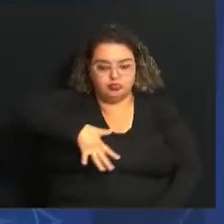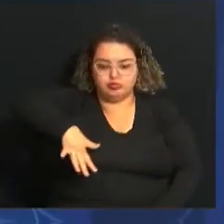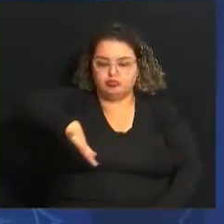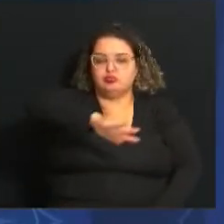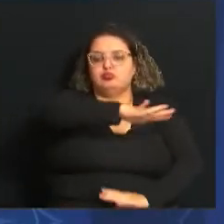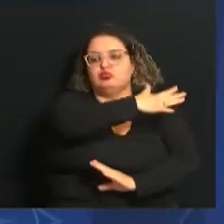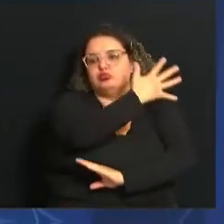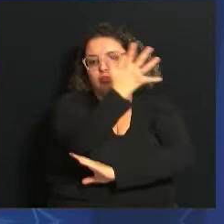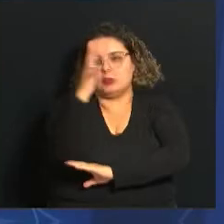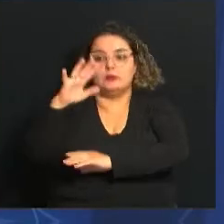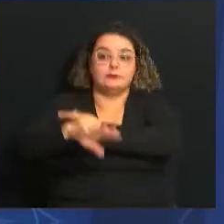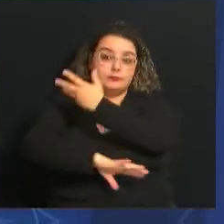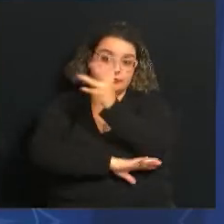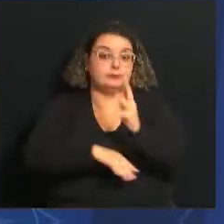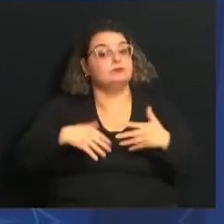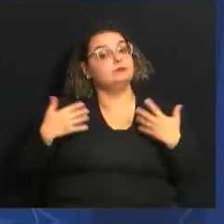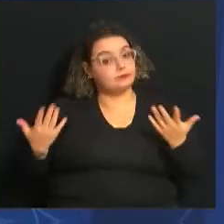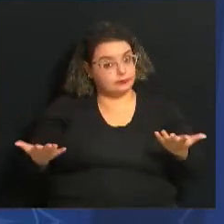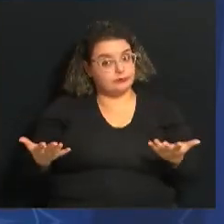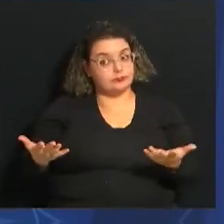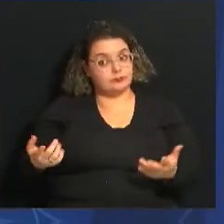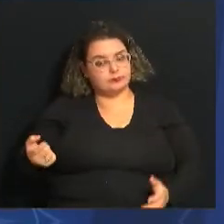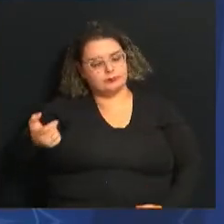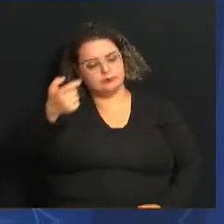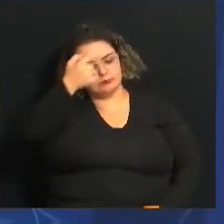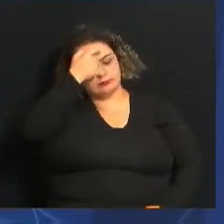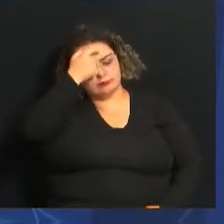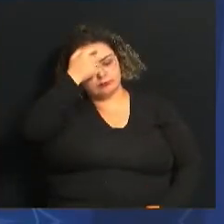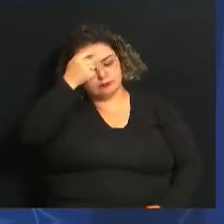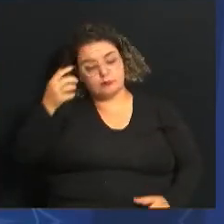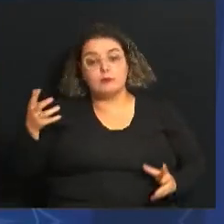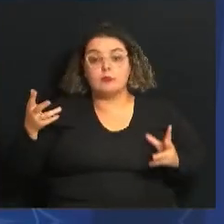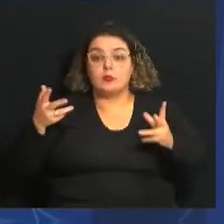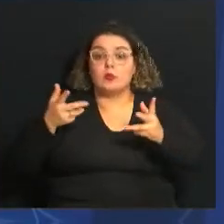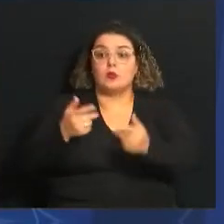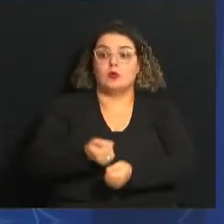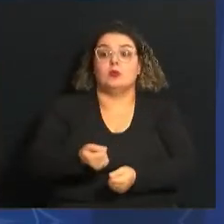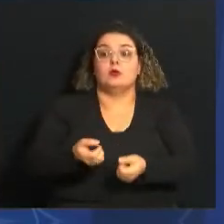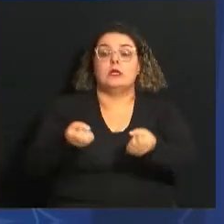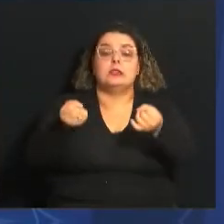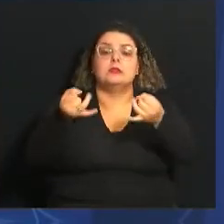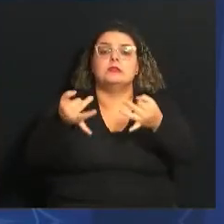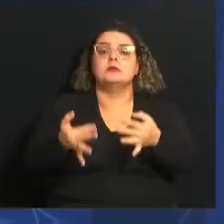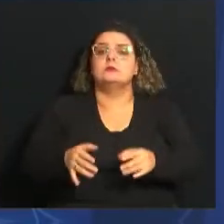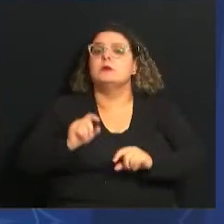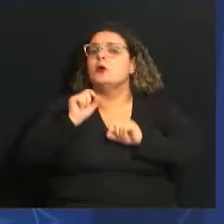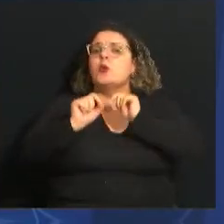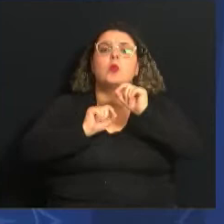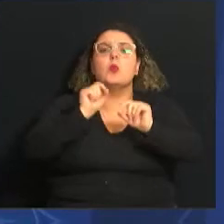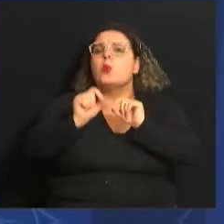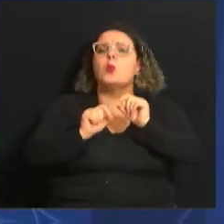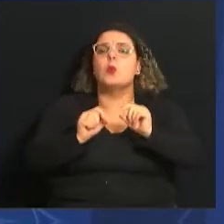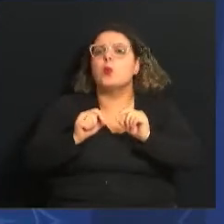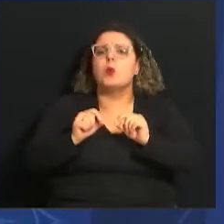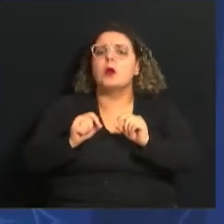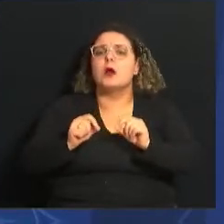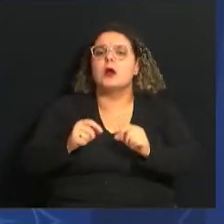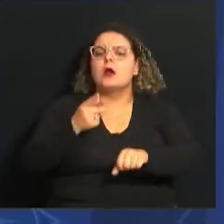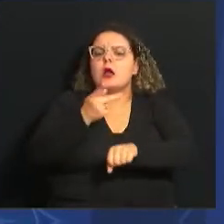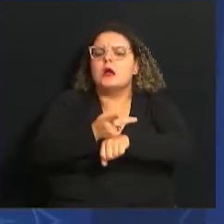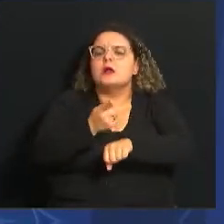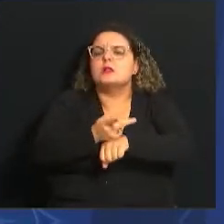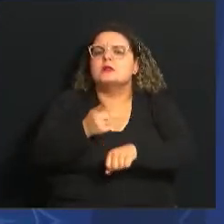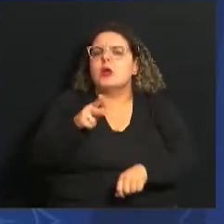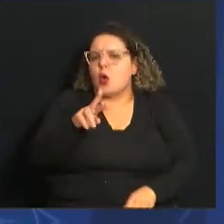ambiental. Então, para conscientizar todo mundo, explicar o que são esses objetos rochosos